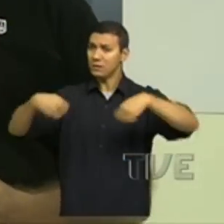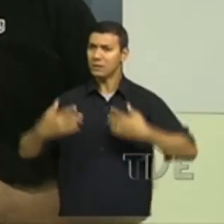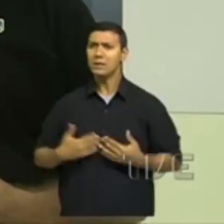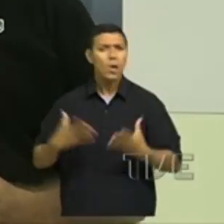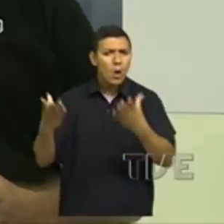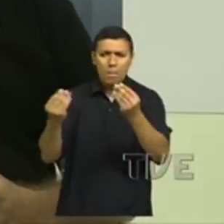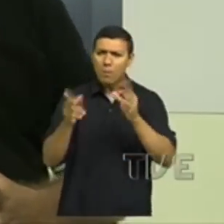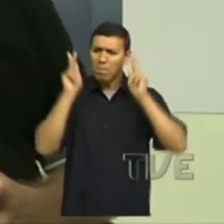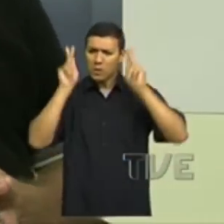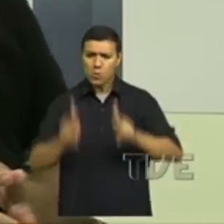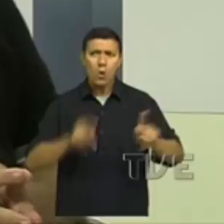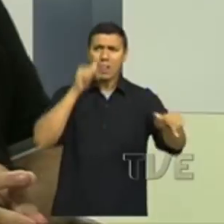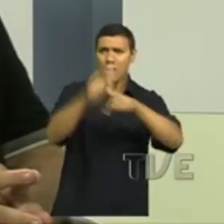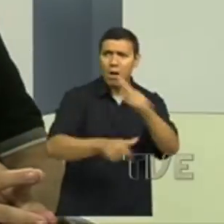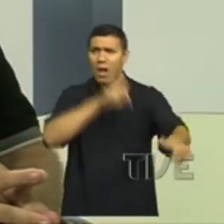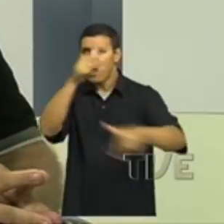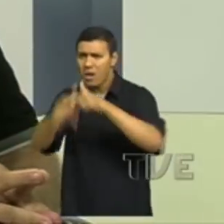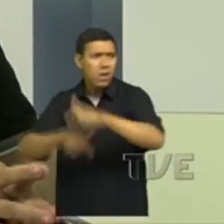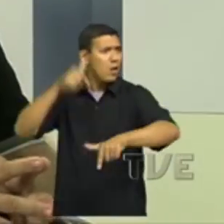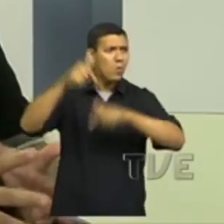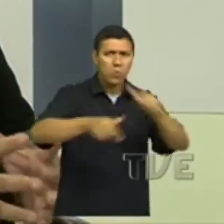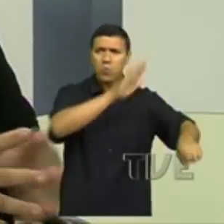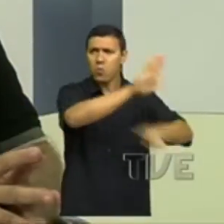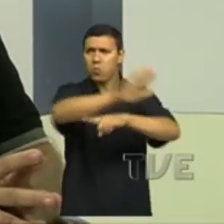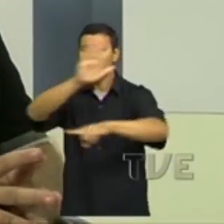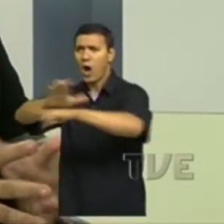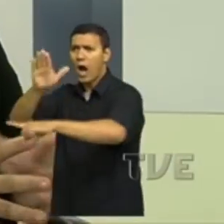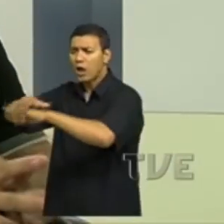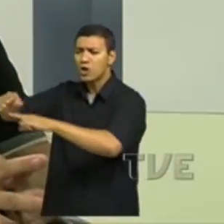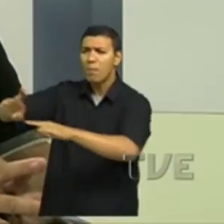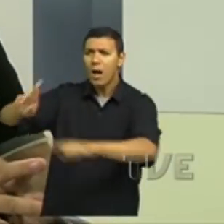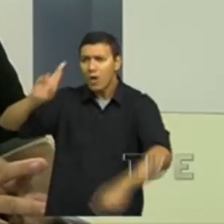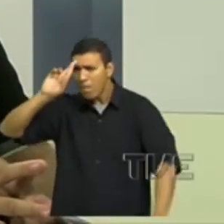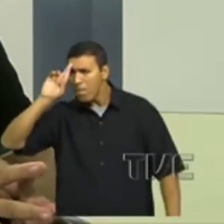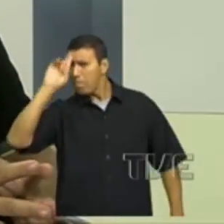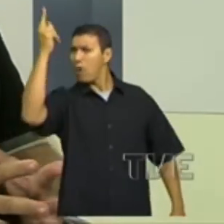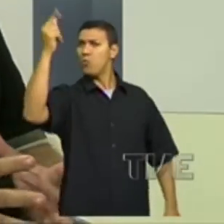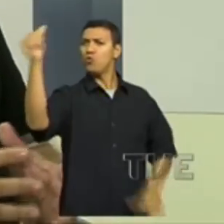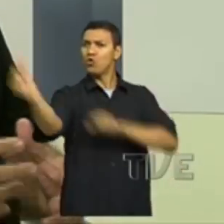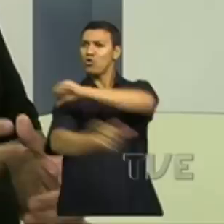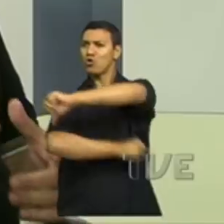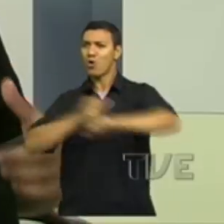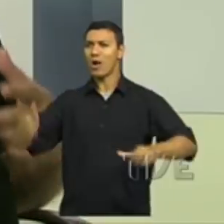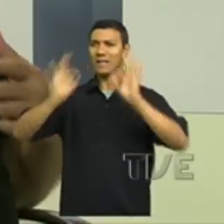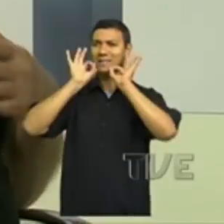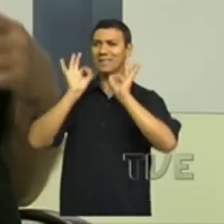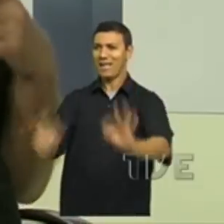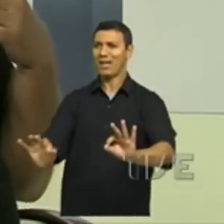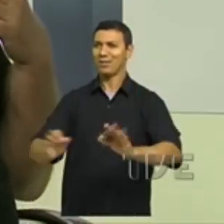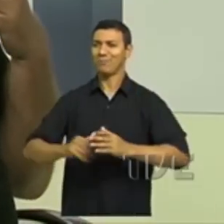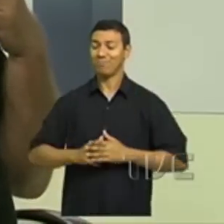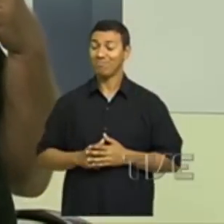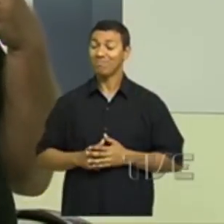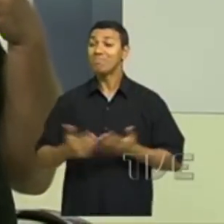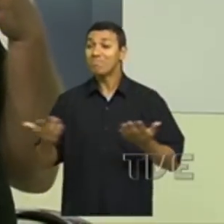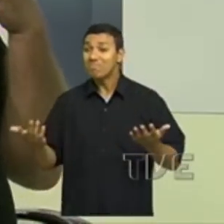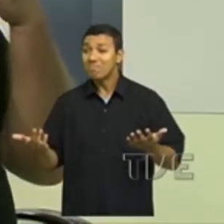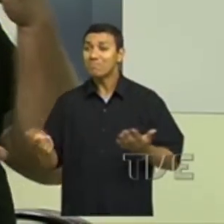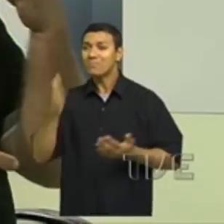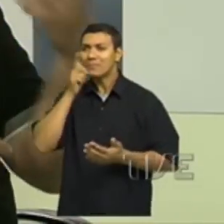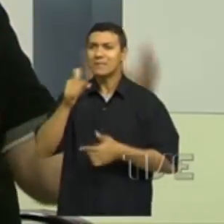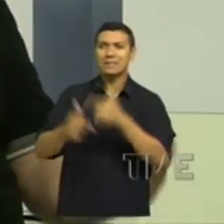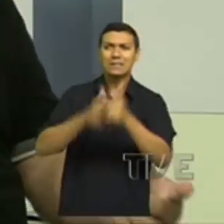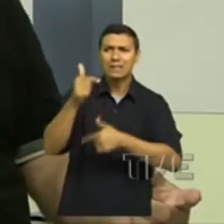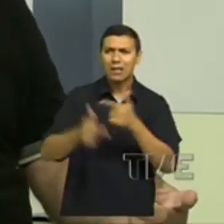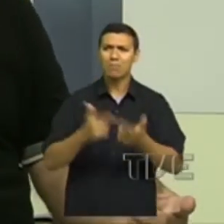gente trabalhando para mudar esse cenário. E as peças de teatro